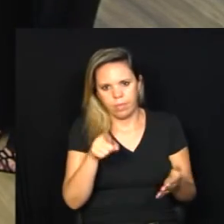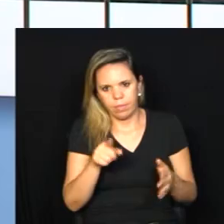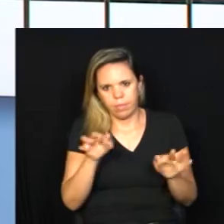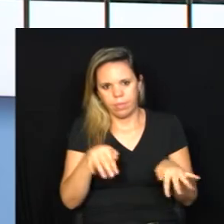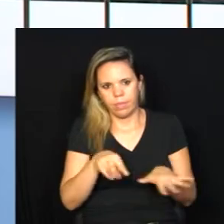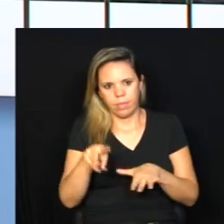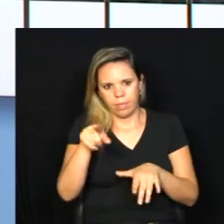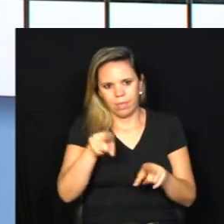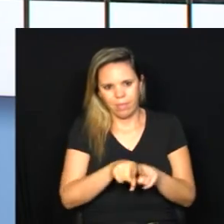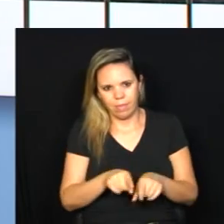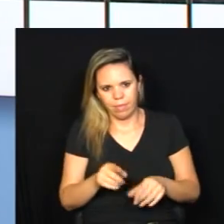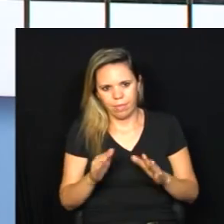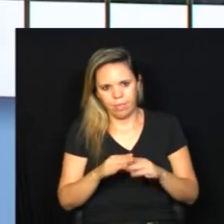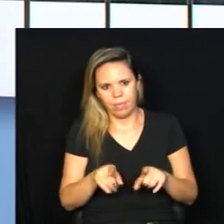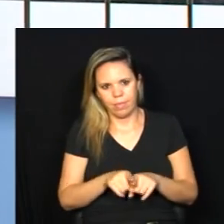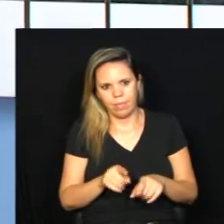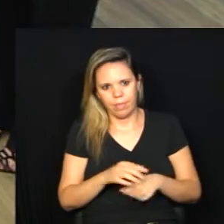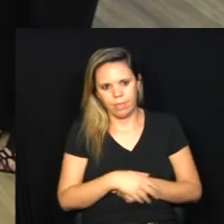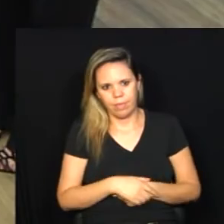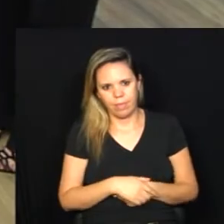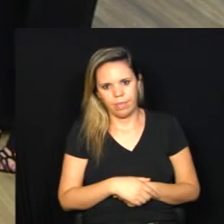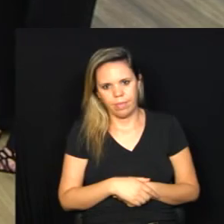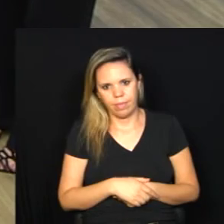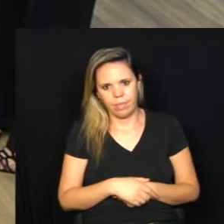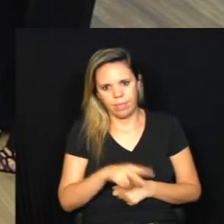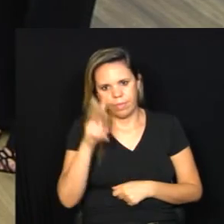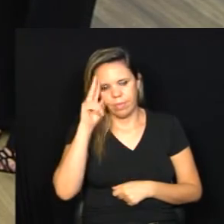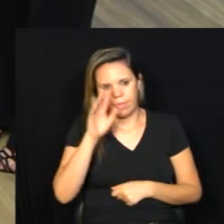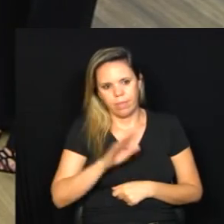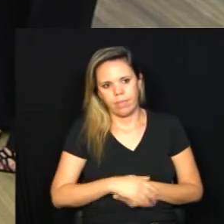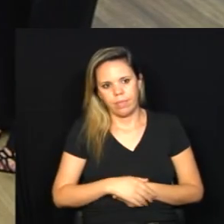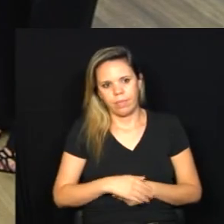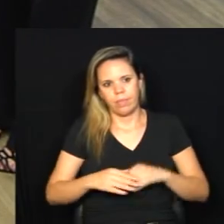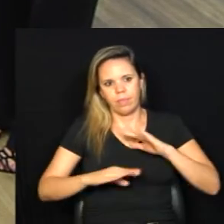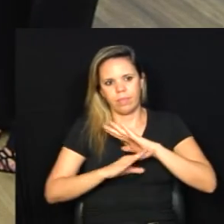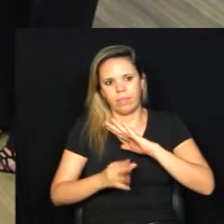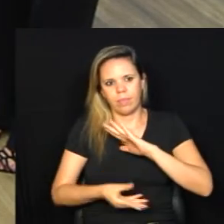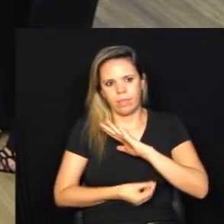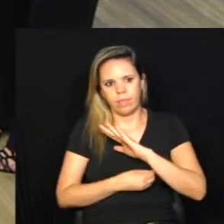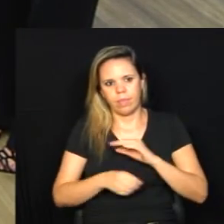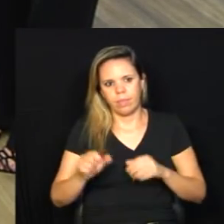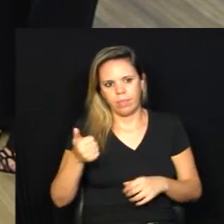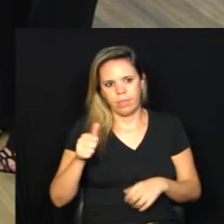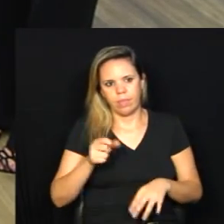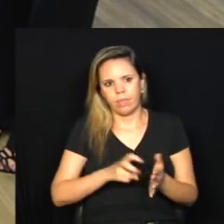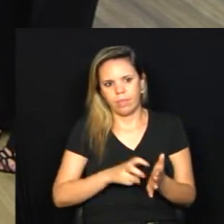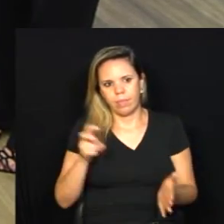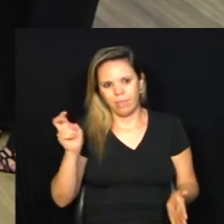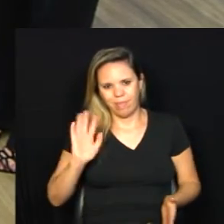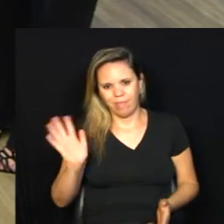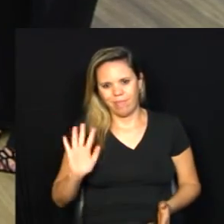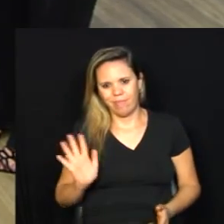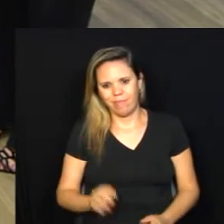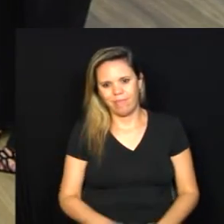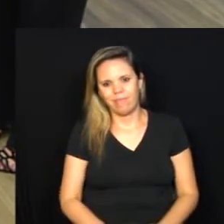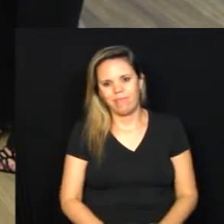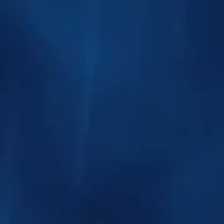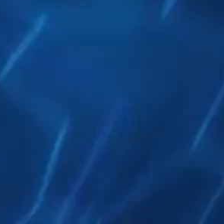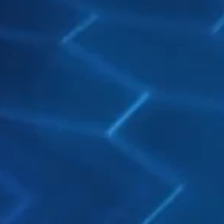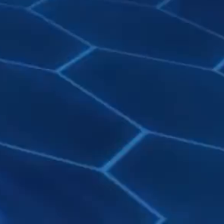fim de semana para você de casa também. Então, até segunda-feira com o Câmara Total às 11 horas da manhã. Tchau, tchau.